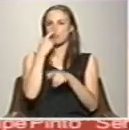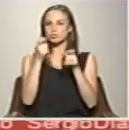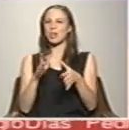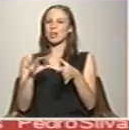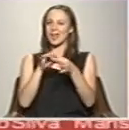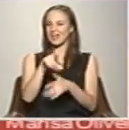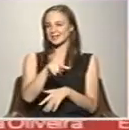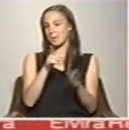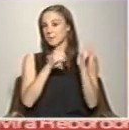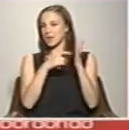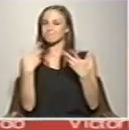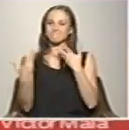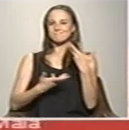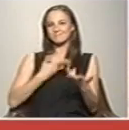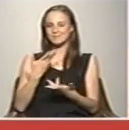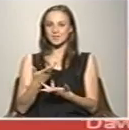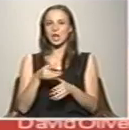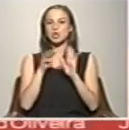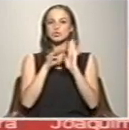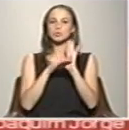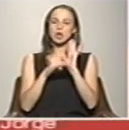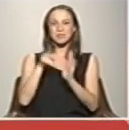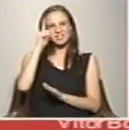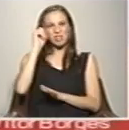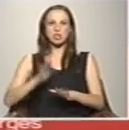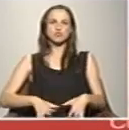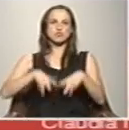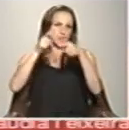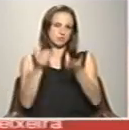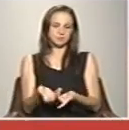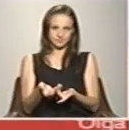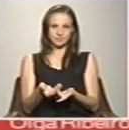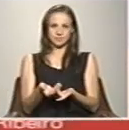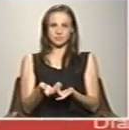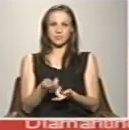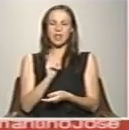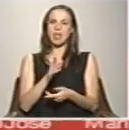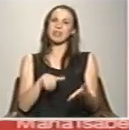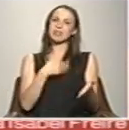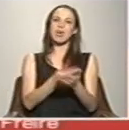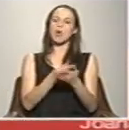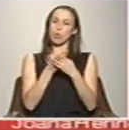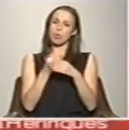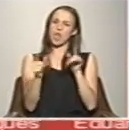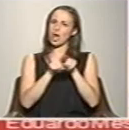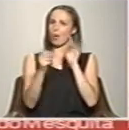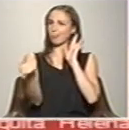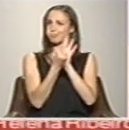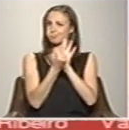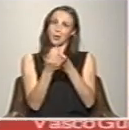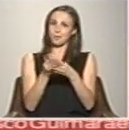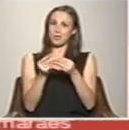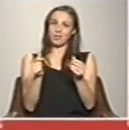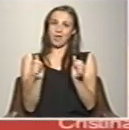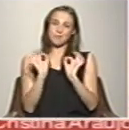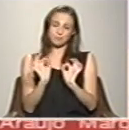tipo de projetos, a este tipo de programas de aceleração. É um atestado de qualidade que nós fornecemos logo ao início. Teve